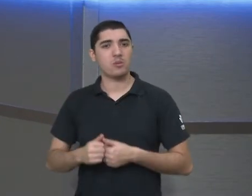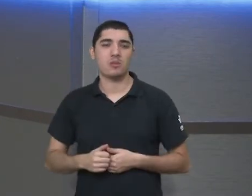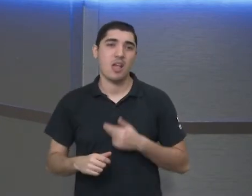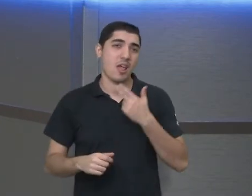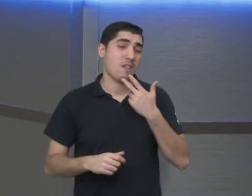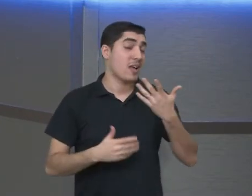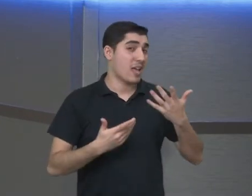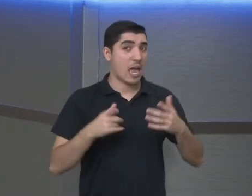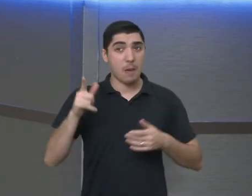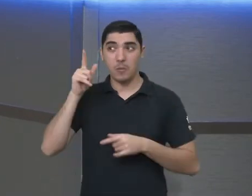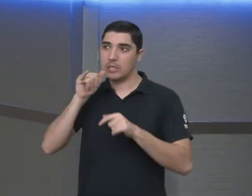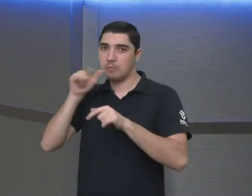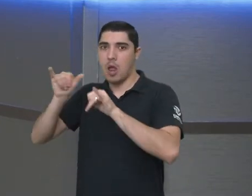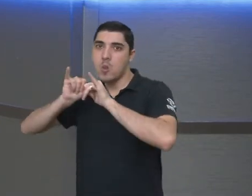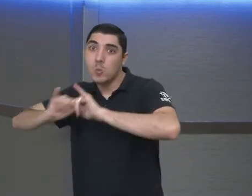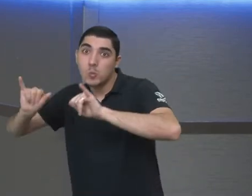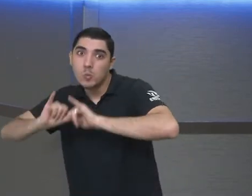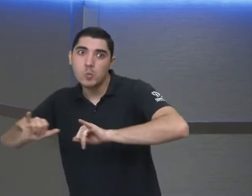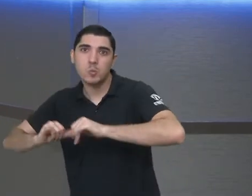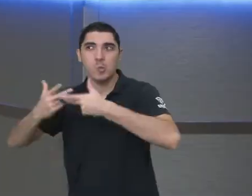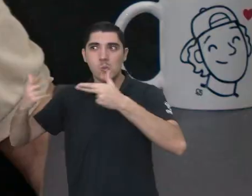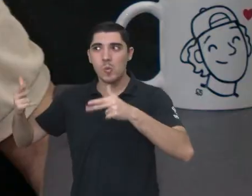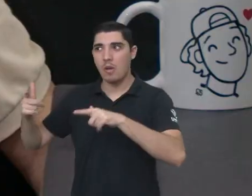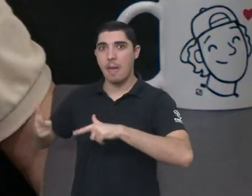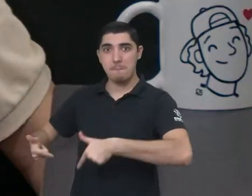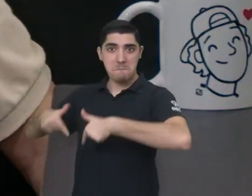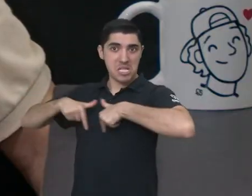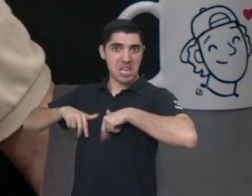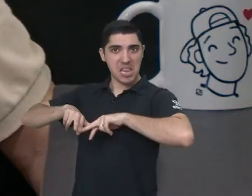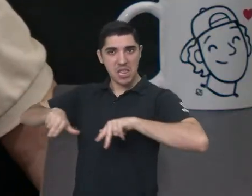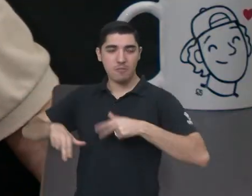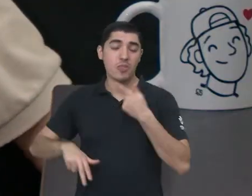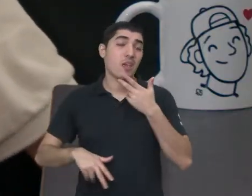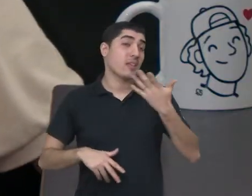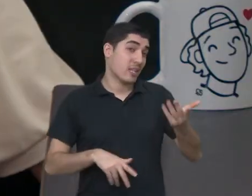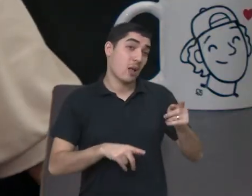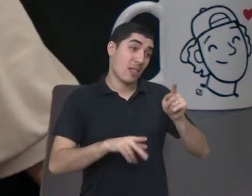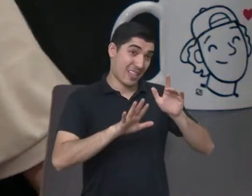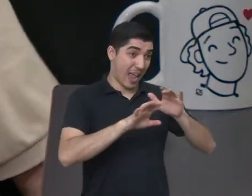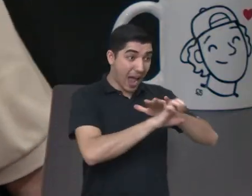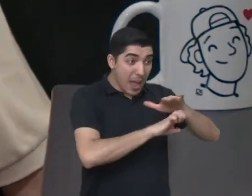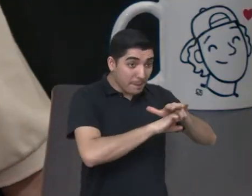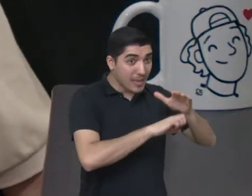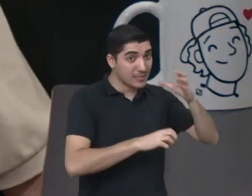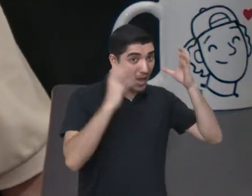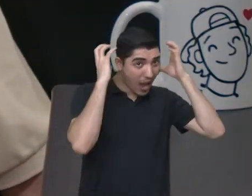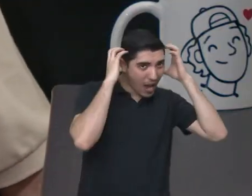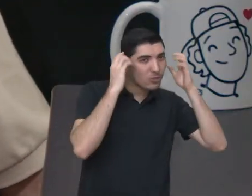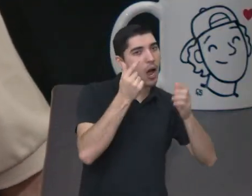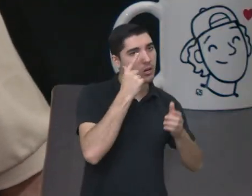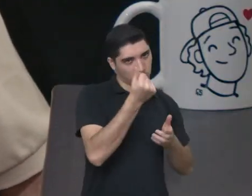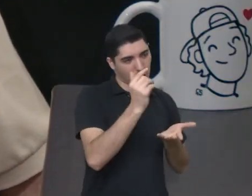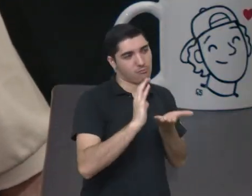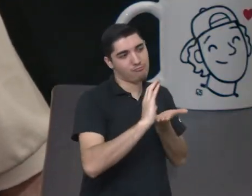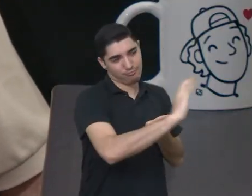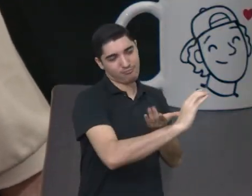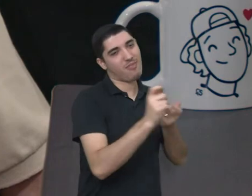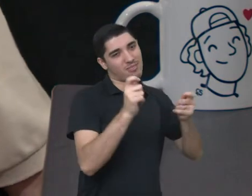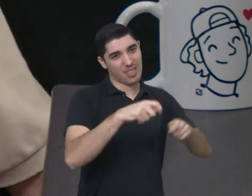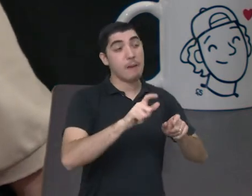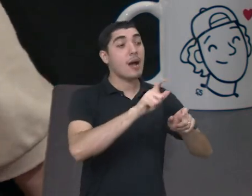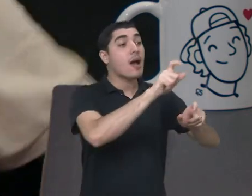outra. Uma vez eu me enfiei embaixo daquela placa, fiquei só com a cabeça de fora lá pra... O Walter Steel leva o guarda-chuvinha dele. No meu tempo a gente